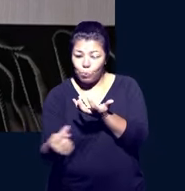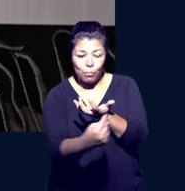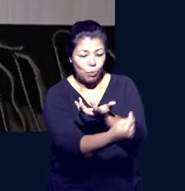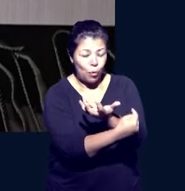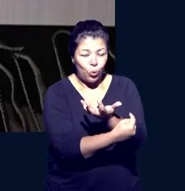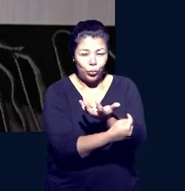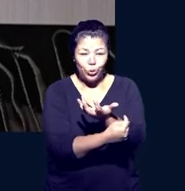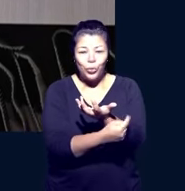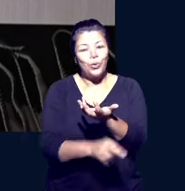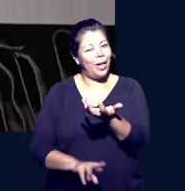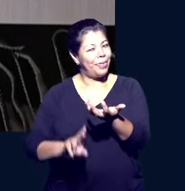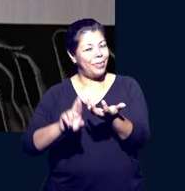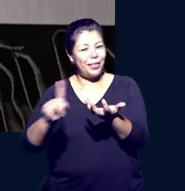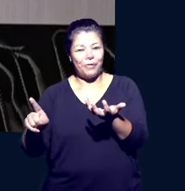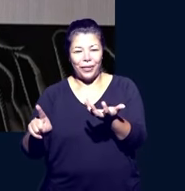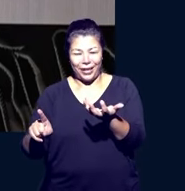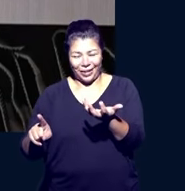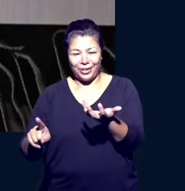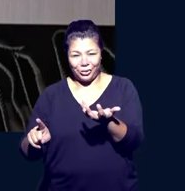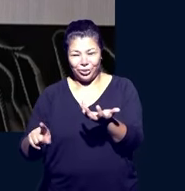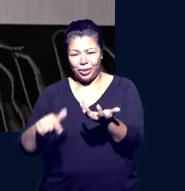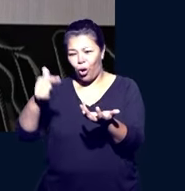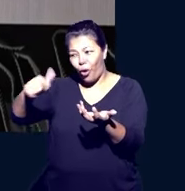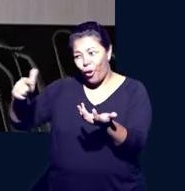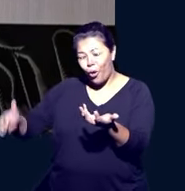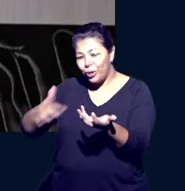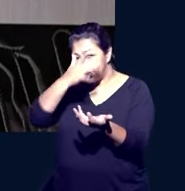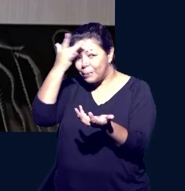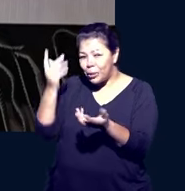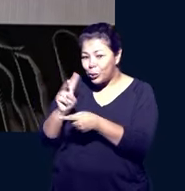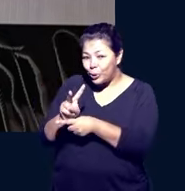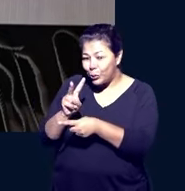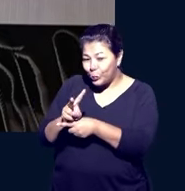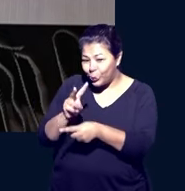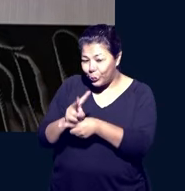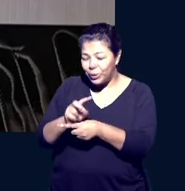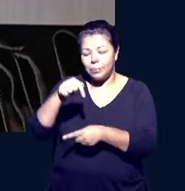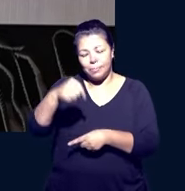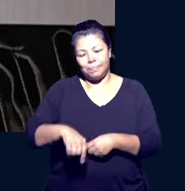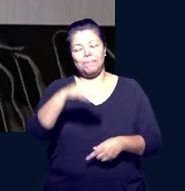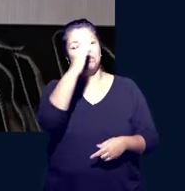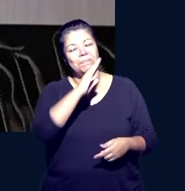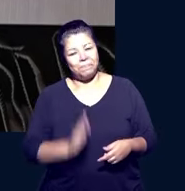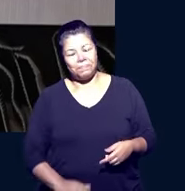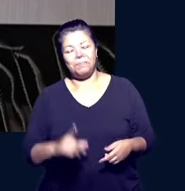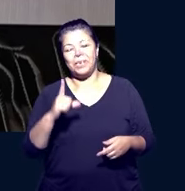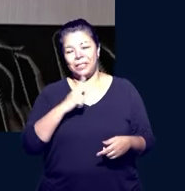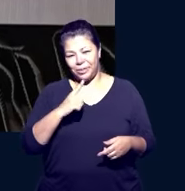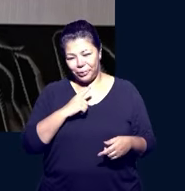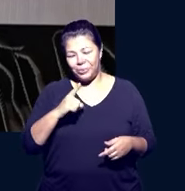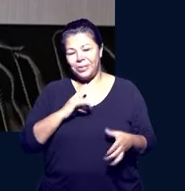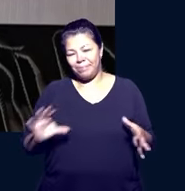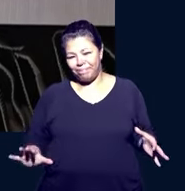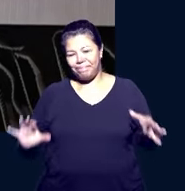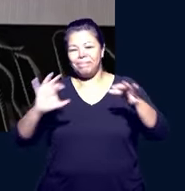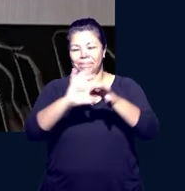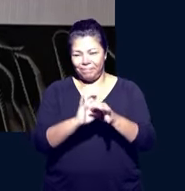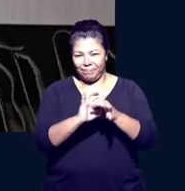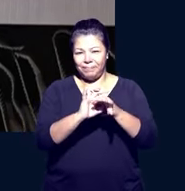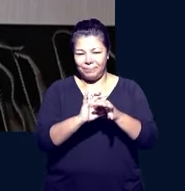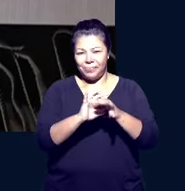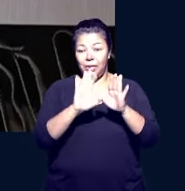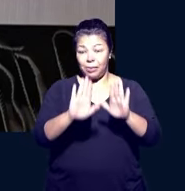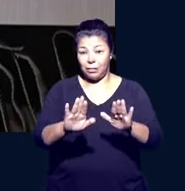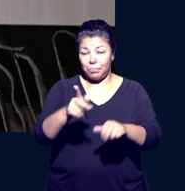política e para a legislação ordinária portanto temas que que em outras partes do mundo são políticos do Brasil são uma